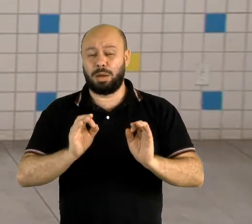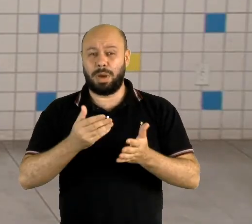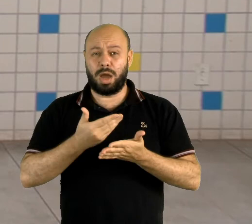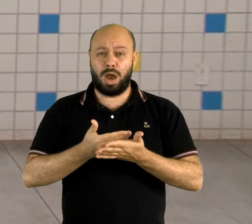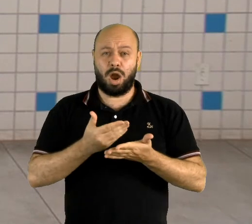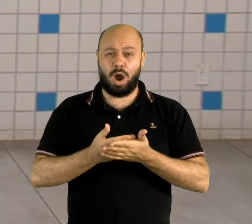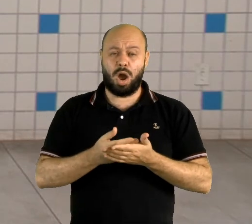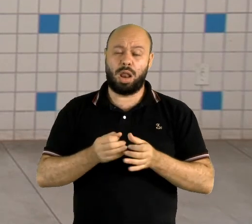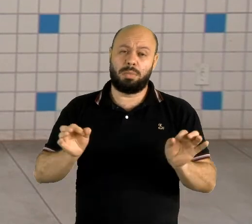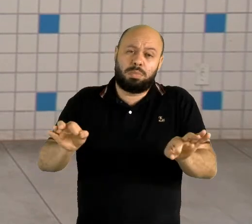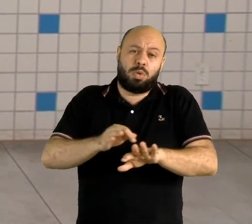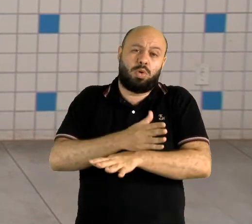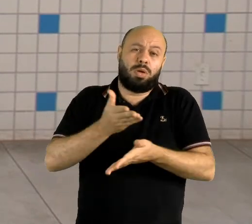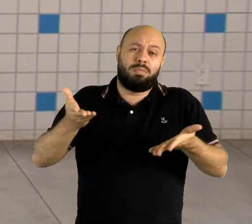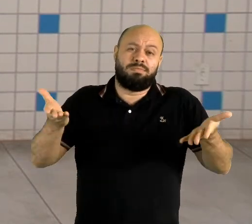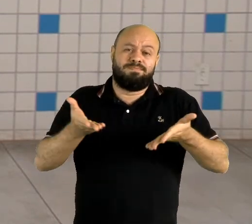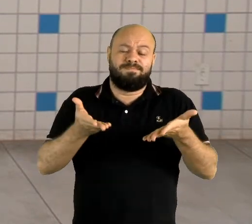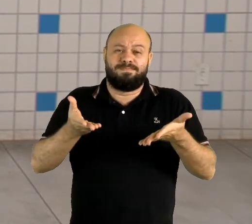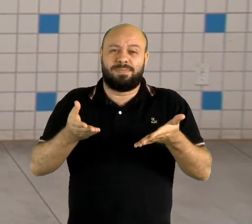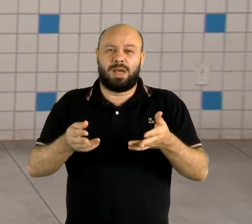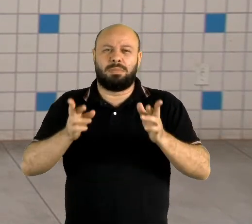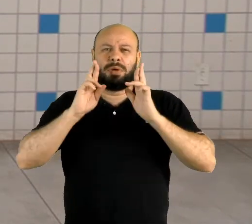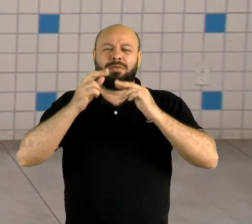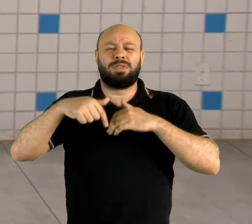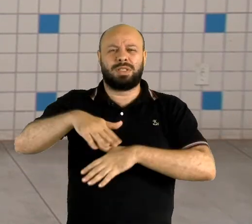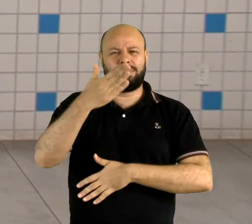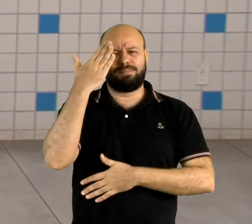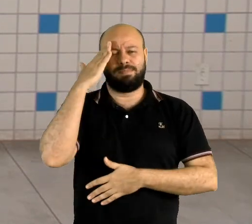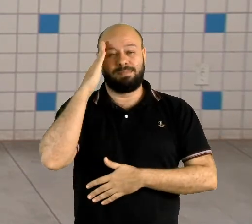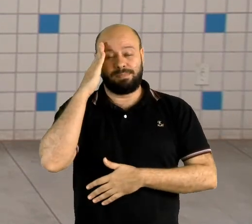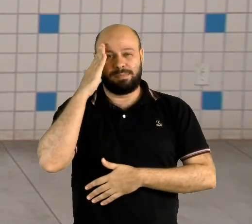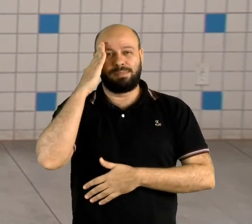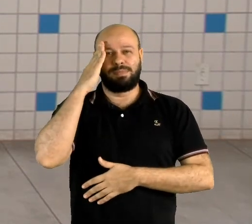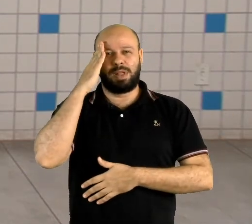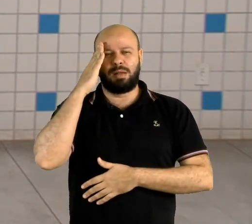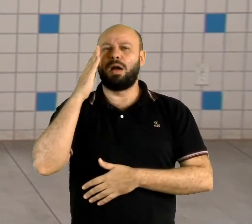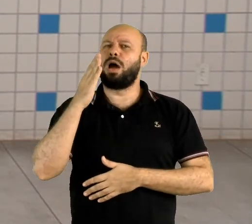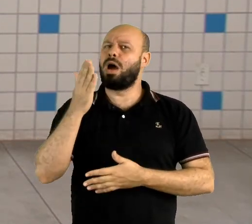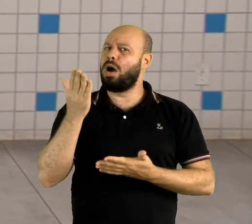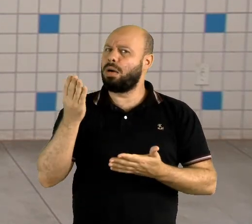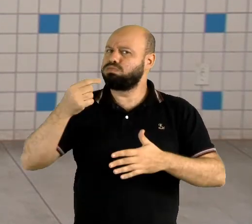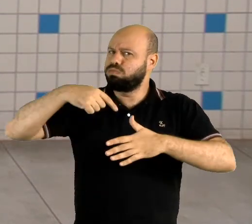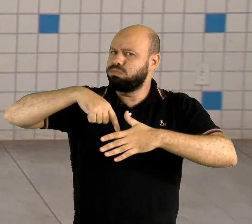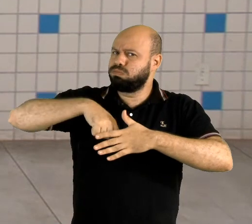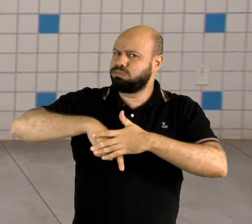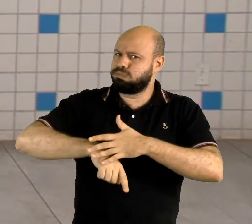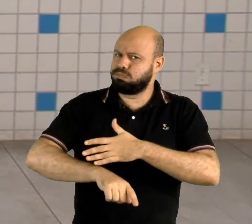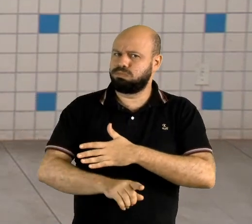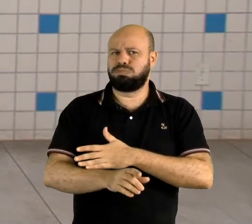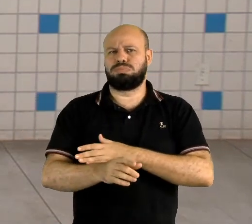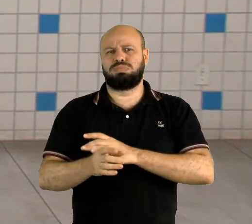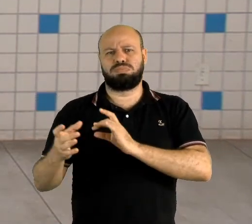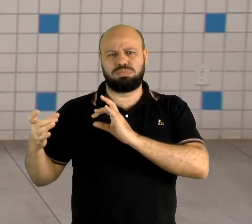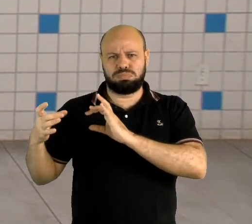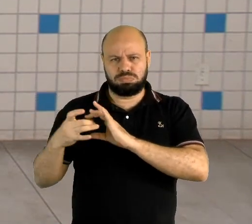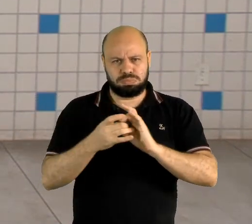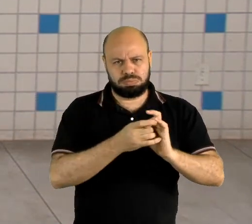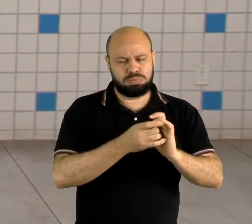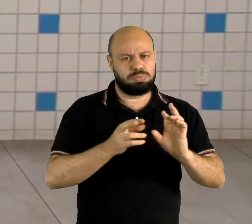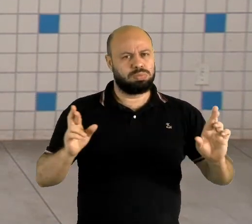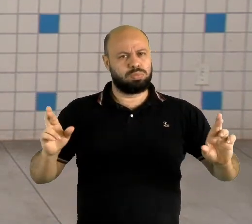terminar por aqui. Espero que vocês tenham compreendido e aprofundem o estudo sobre coesão referencial. É